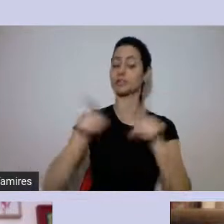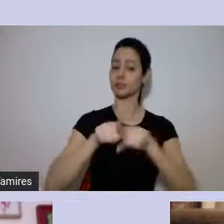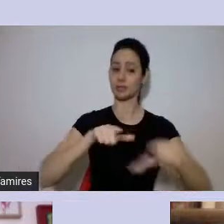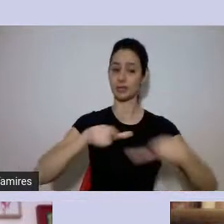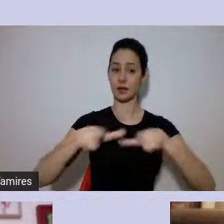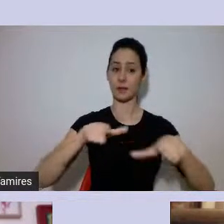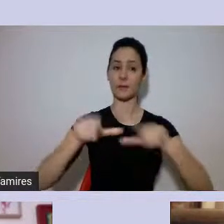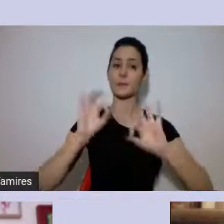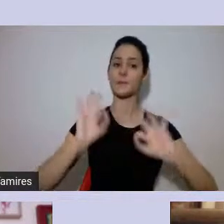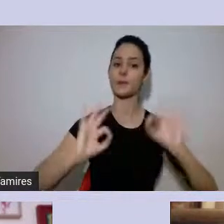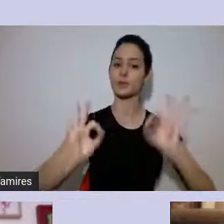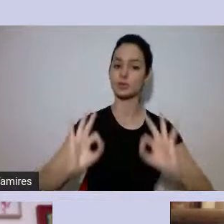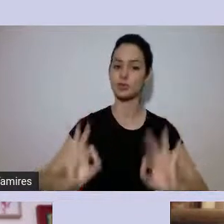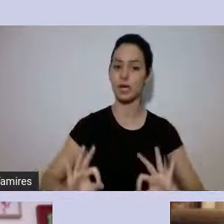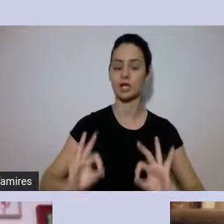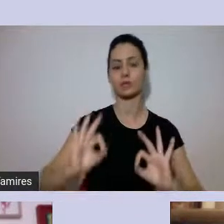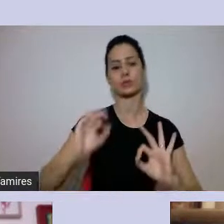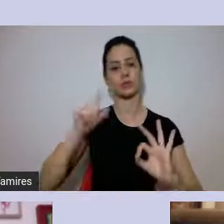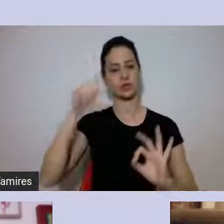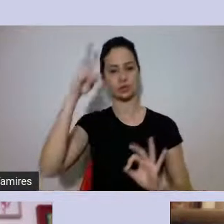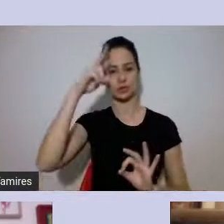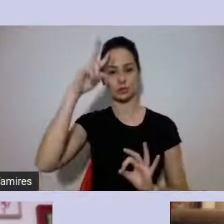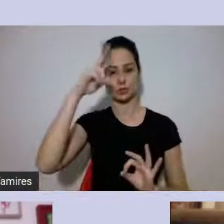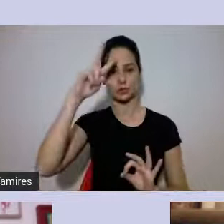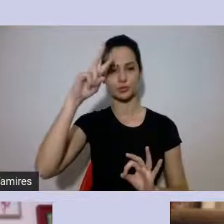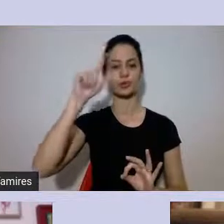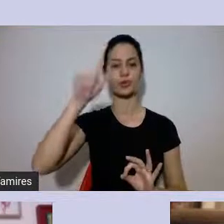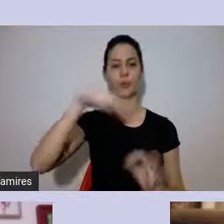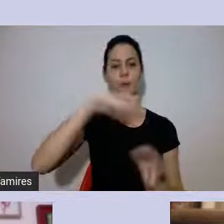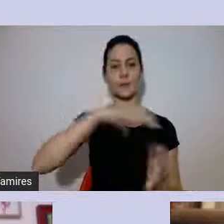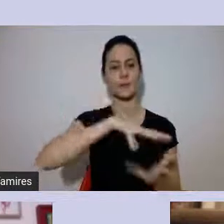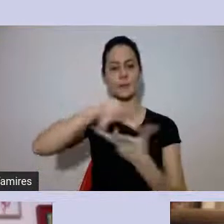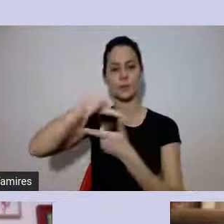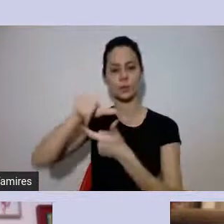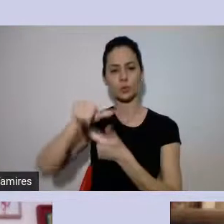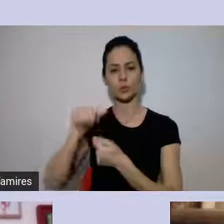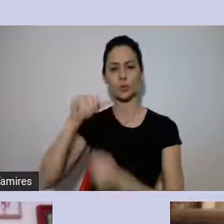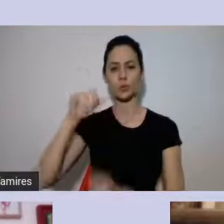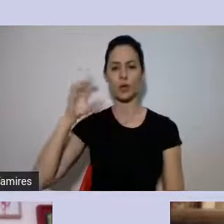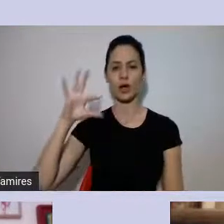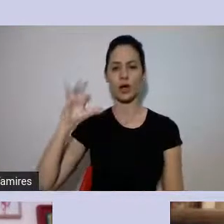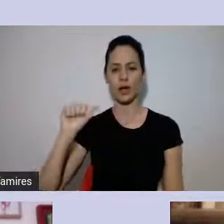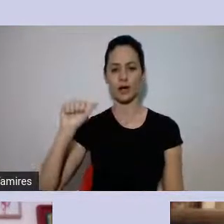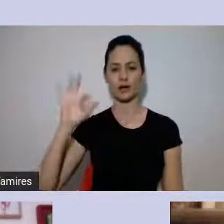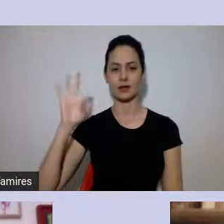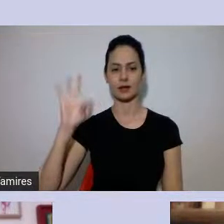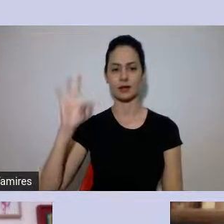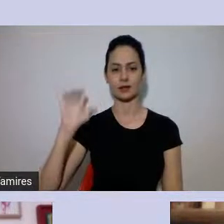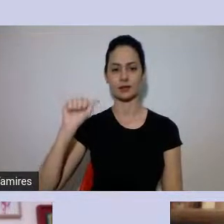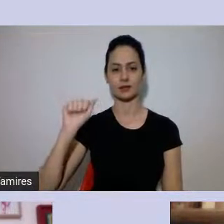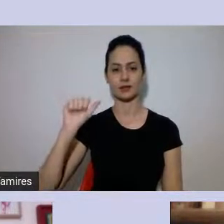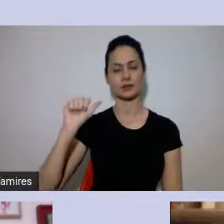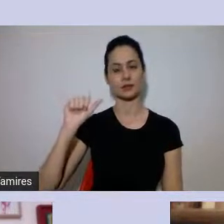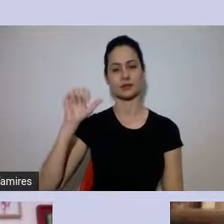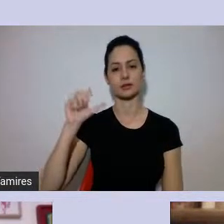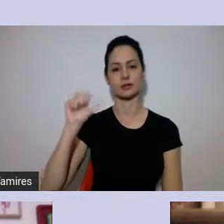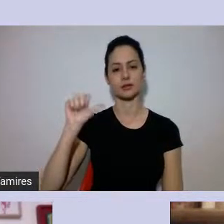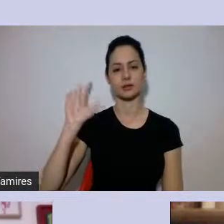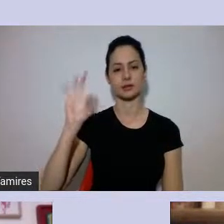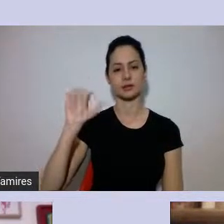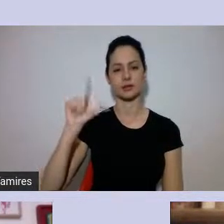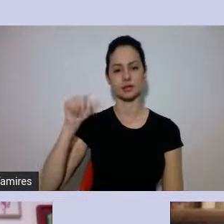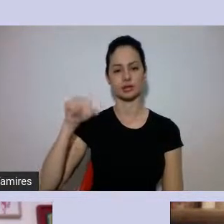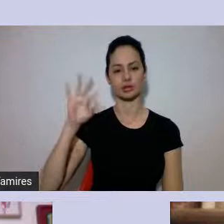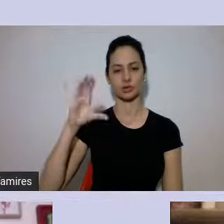Programa de História do Mundo Atlântico na Modernidade, na UNPL. E o